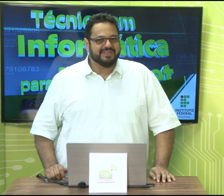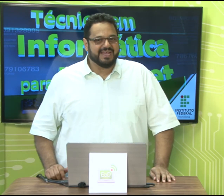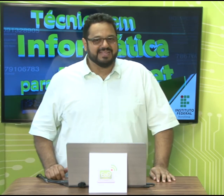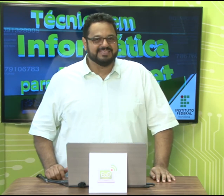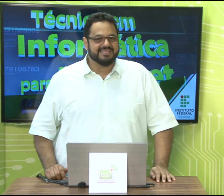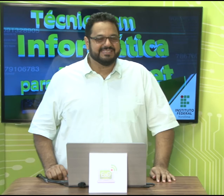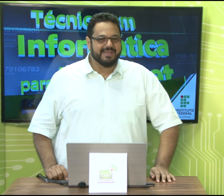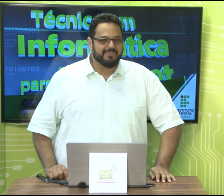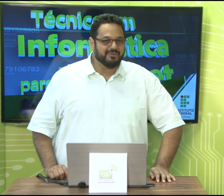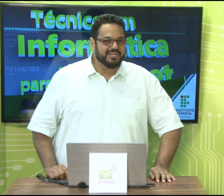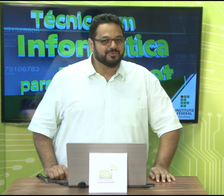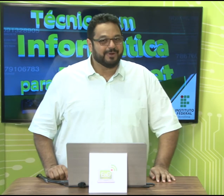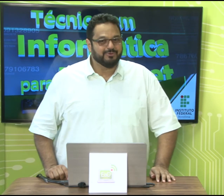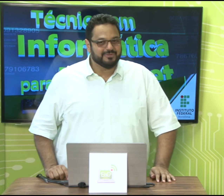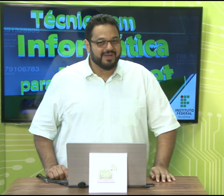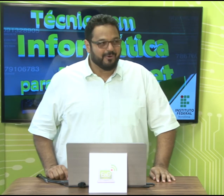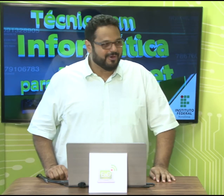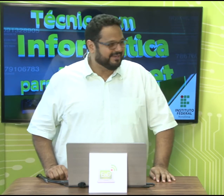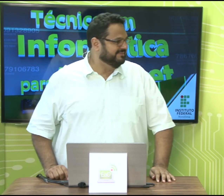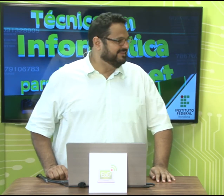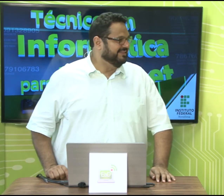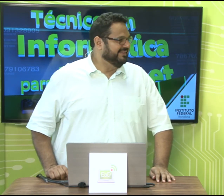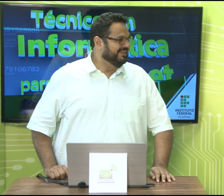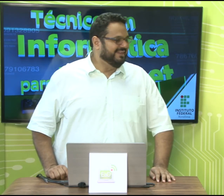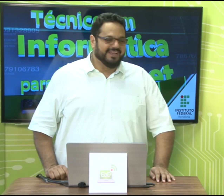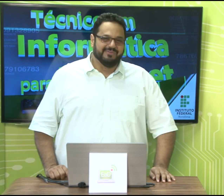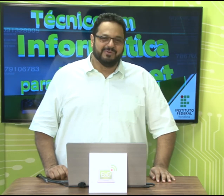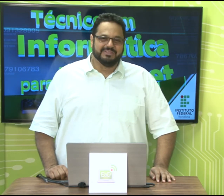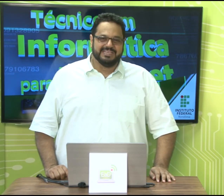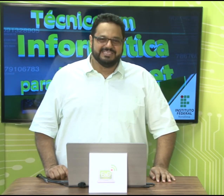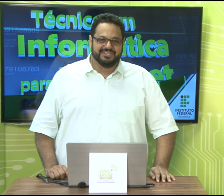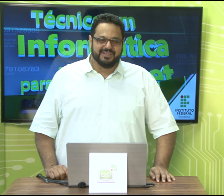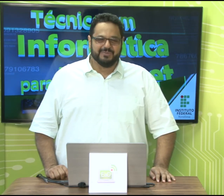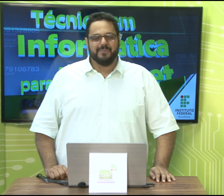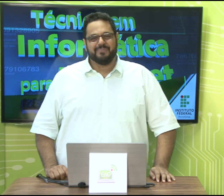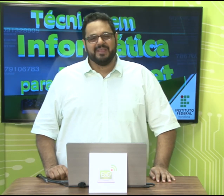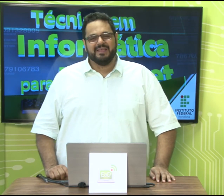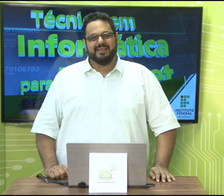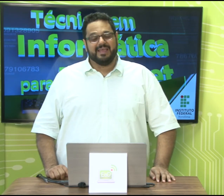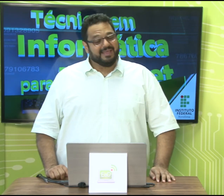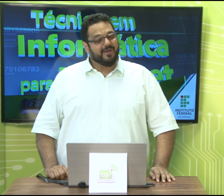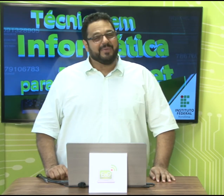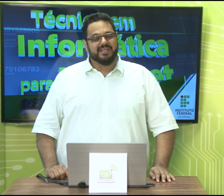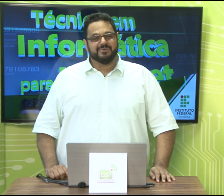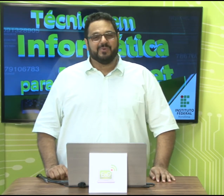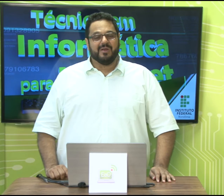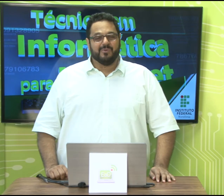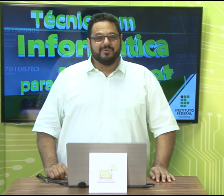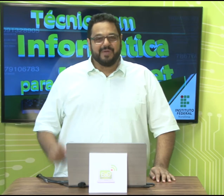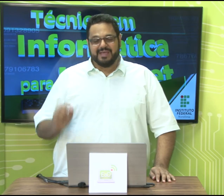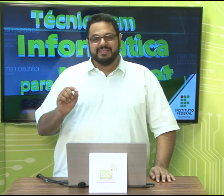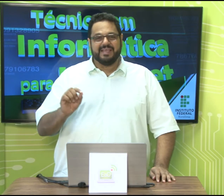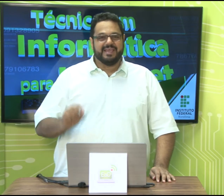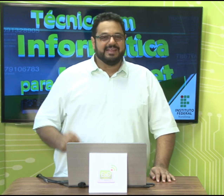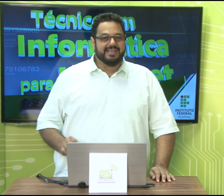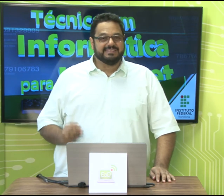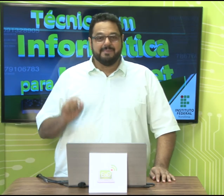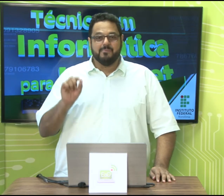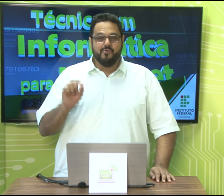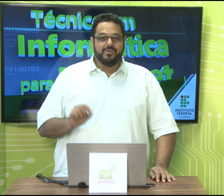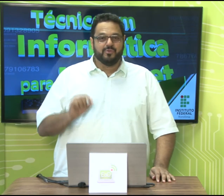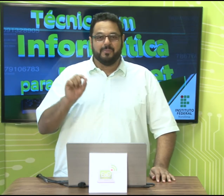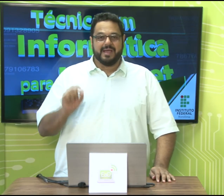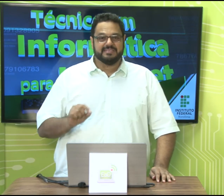as atividades, que sempre eu deixo para a última hora. Ela falou desse jeito. Realmente, o aluno EAD, ele tem que